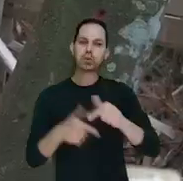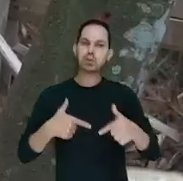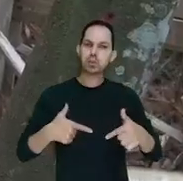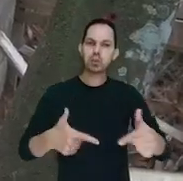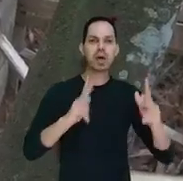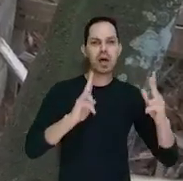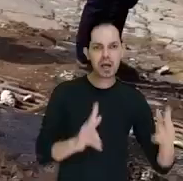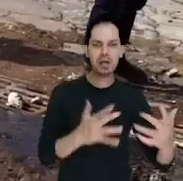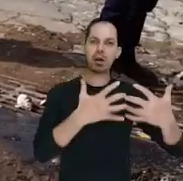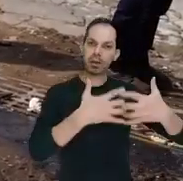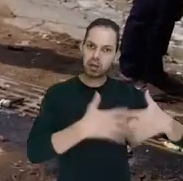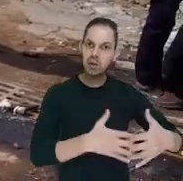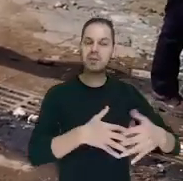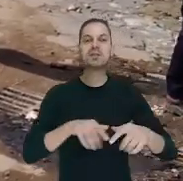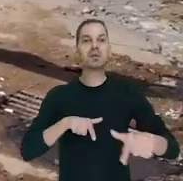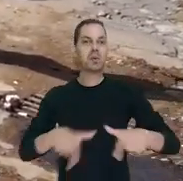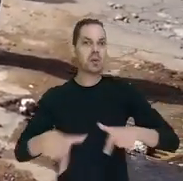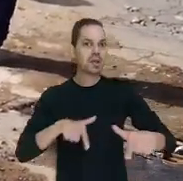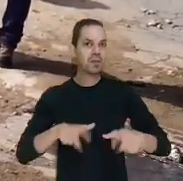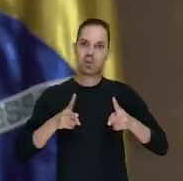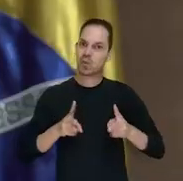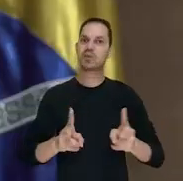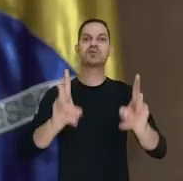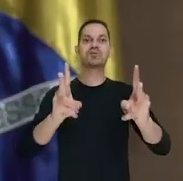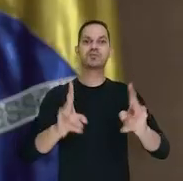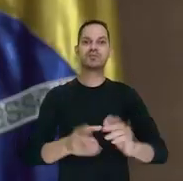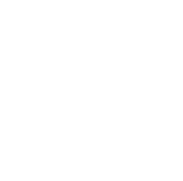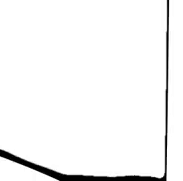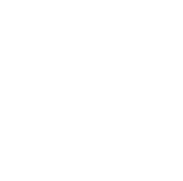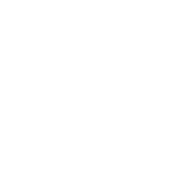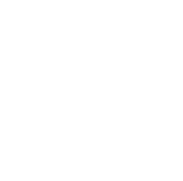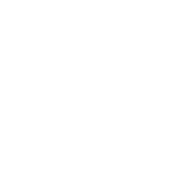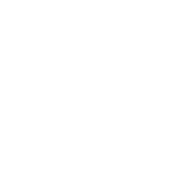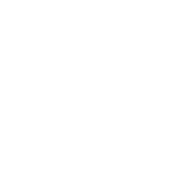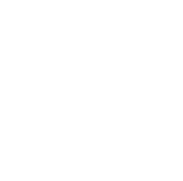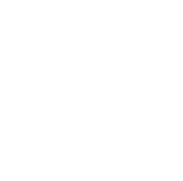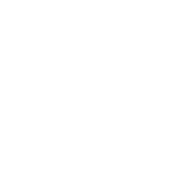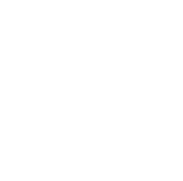necessitem enfrentar problemas como esse de Petrópolis que nós mostramos aqui. Trabalho não para.